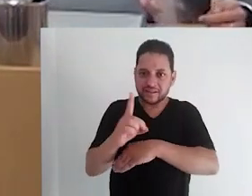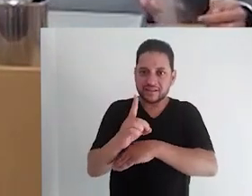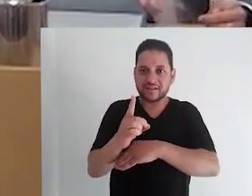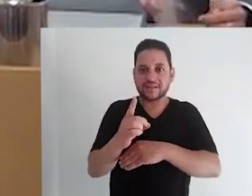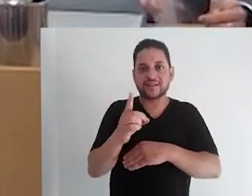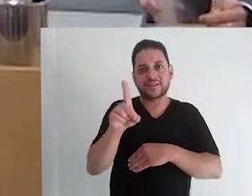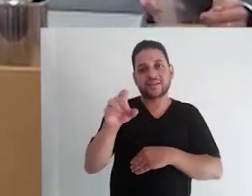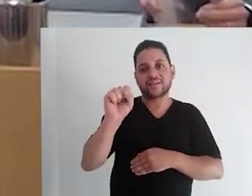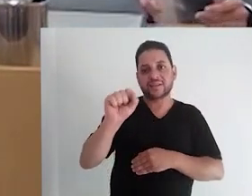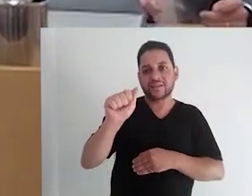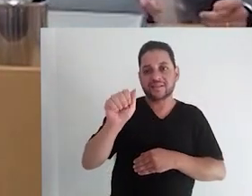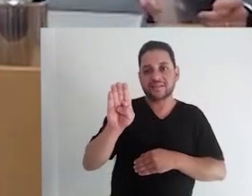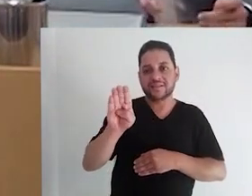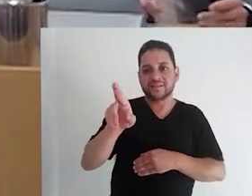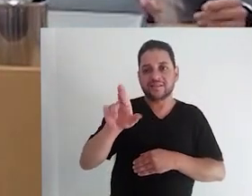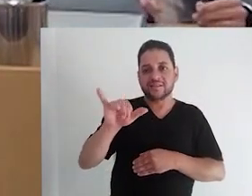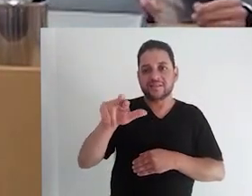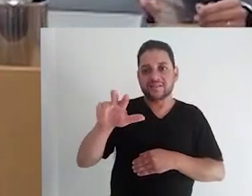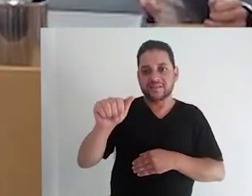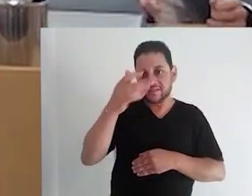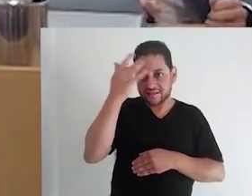César.